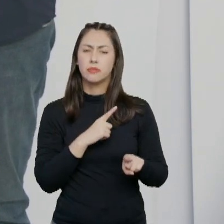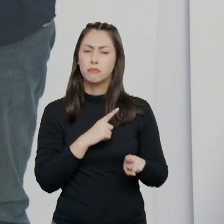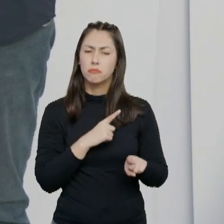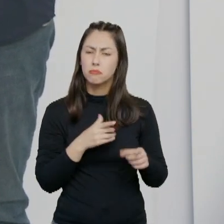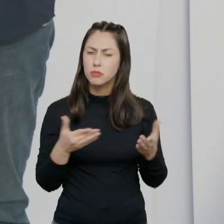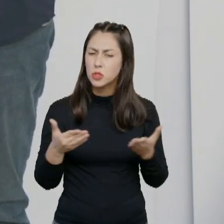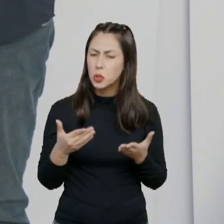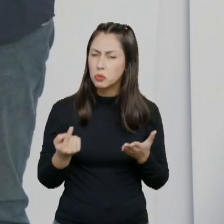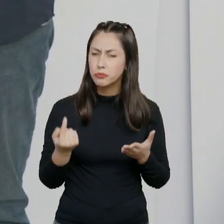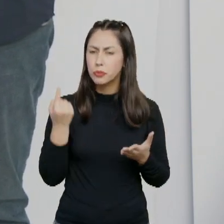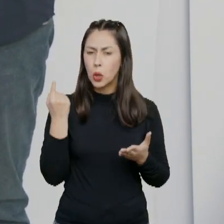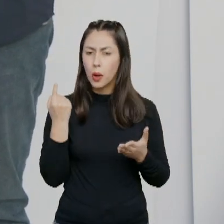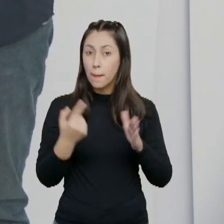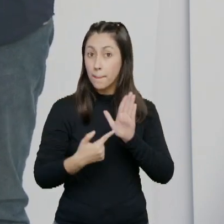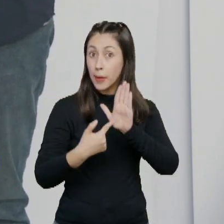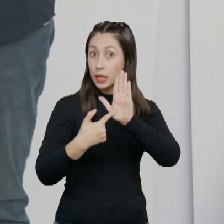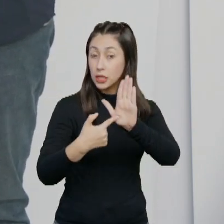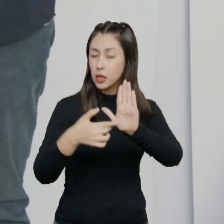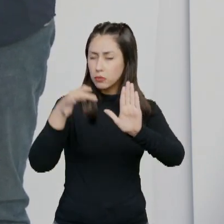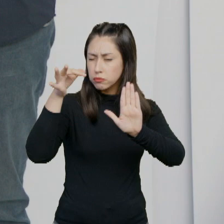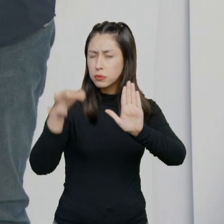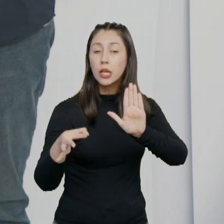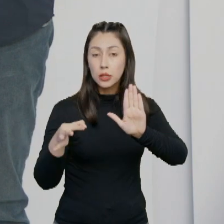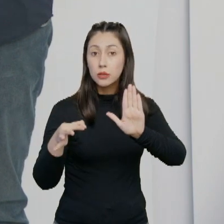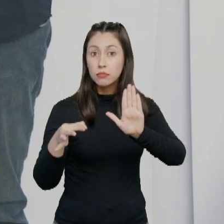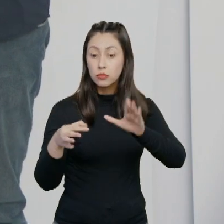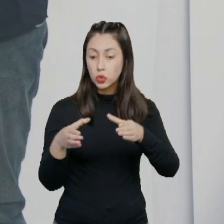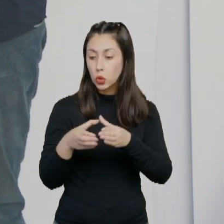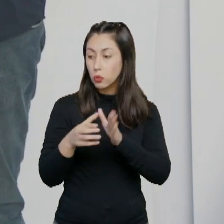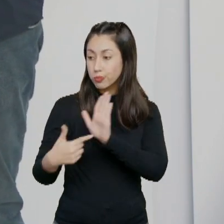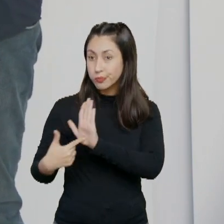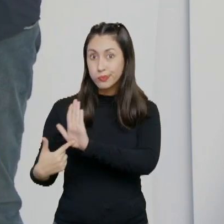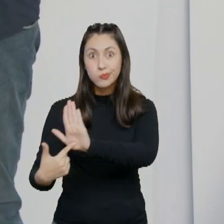pouquinho, aconteceu a apresentação oficial do time para a temporada